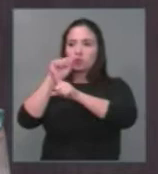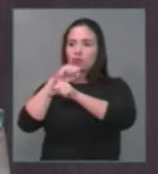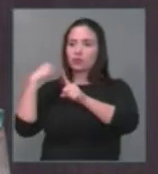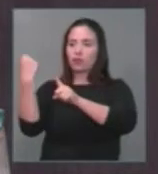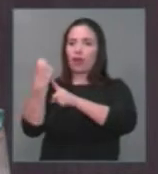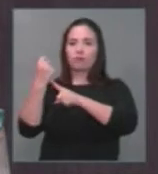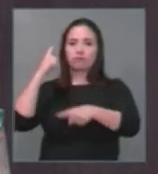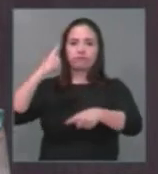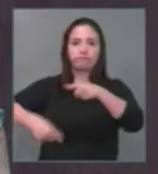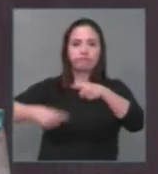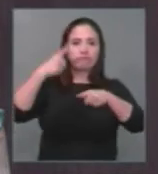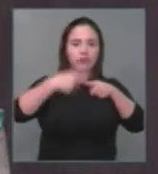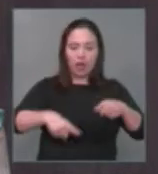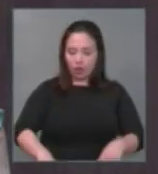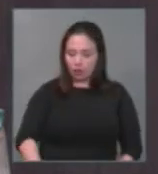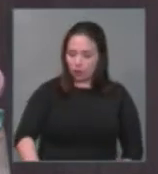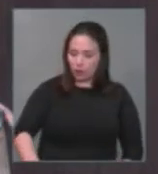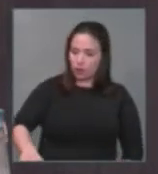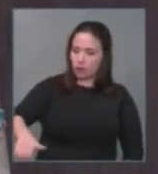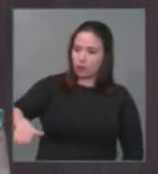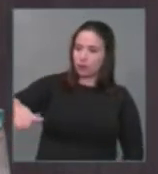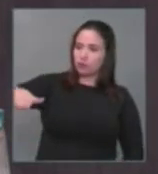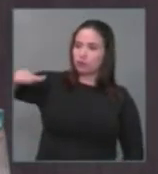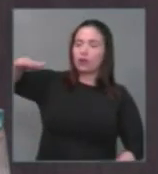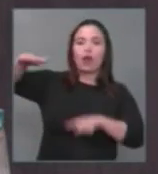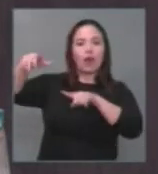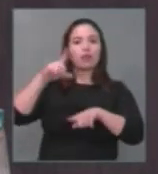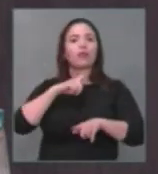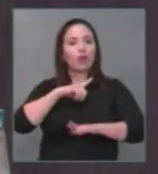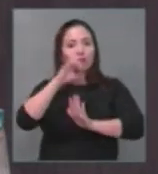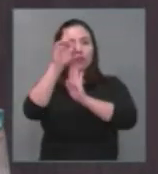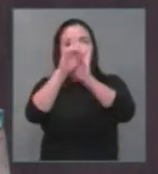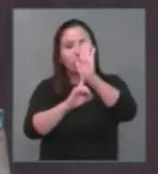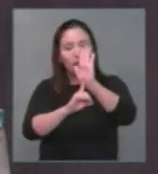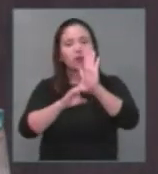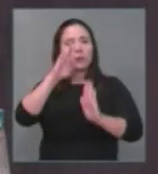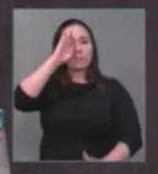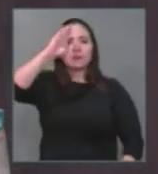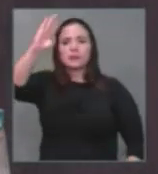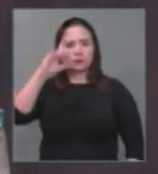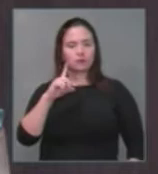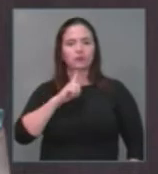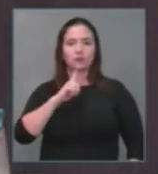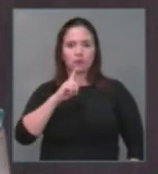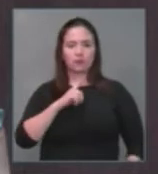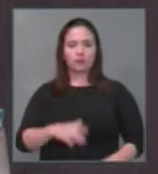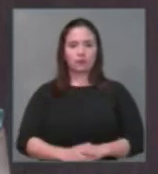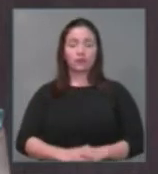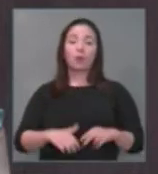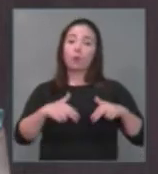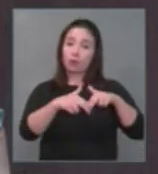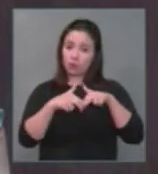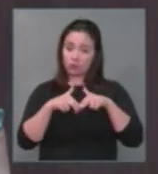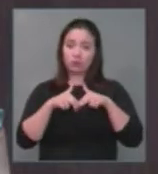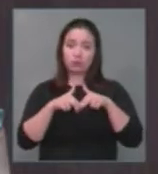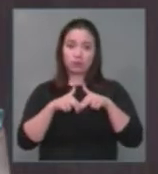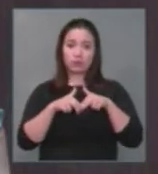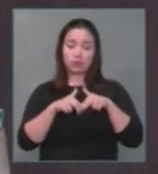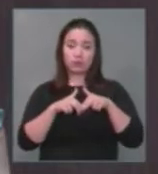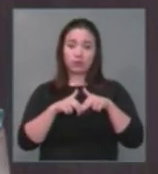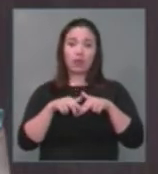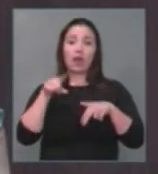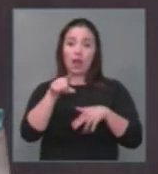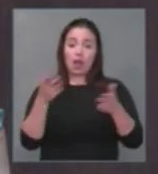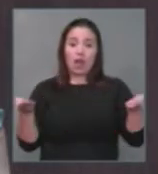desde a primeira infância, de direitos fundamentais. Portanto, é óbvio que esse é um